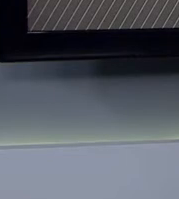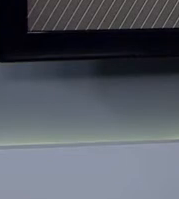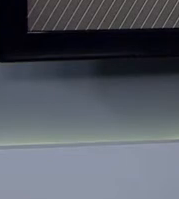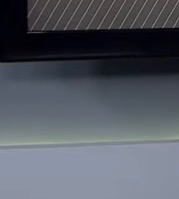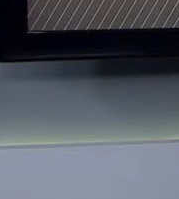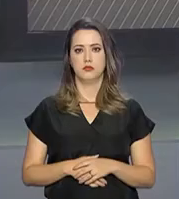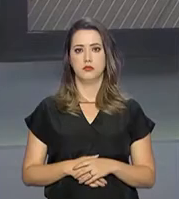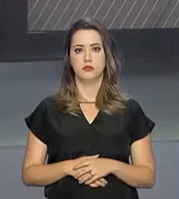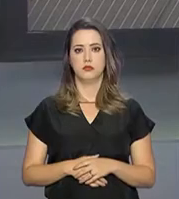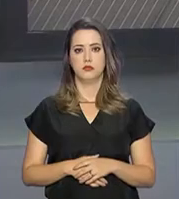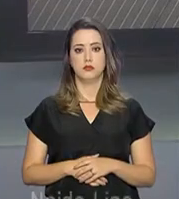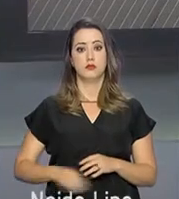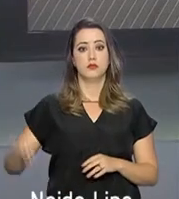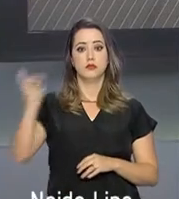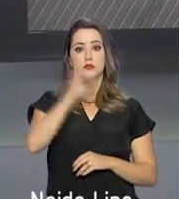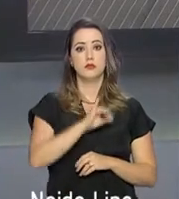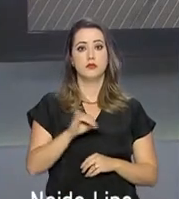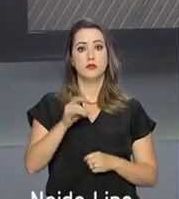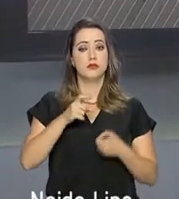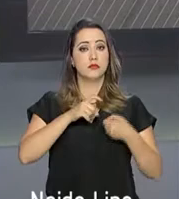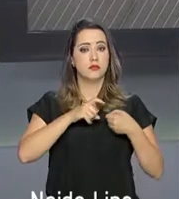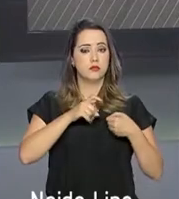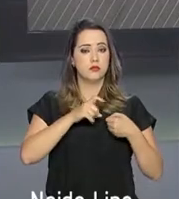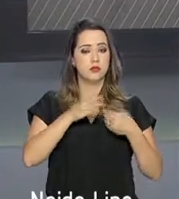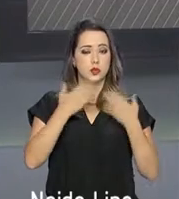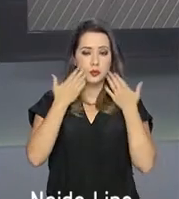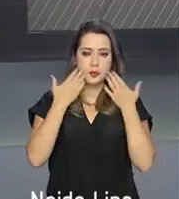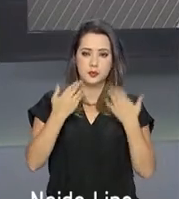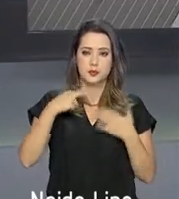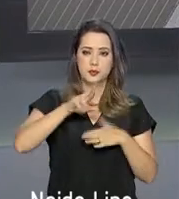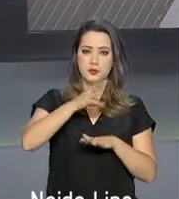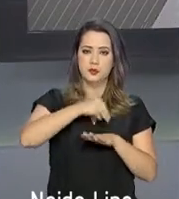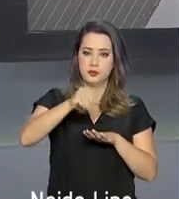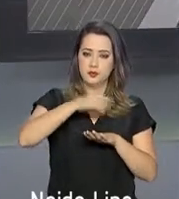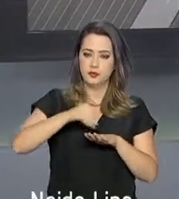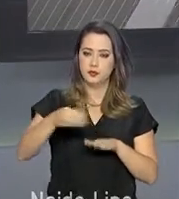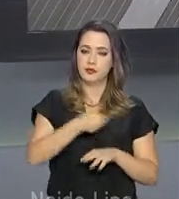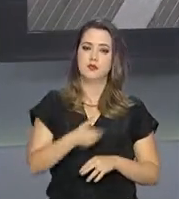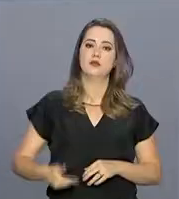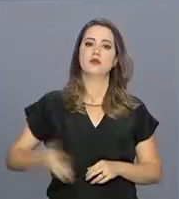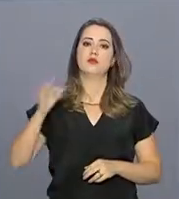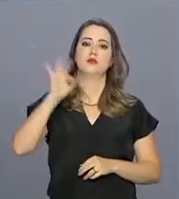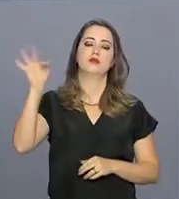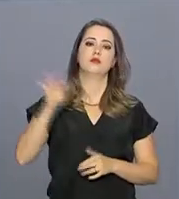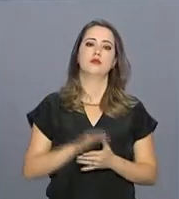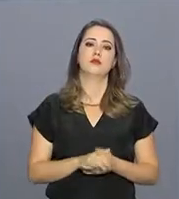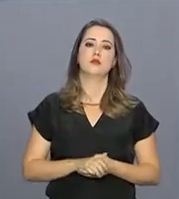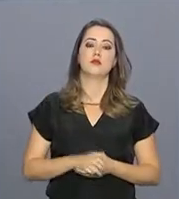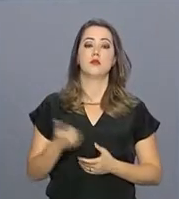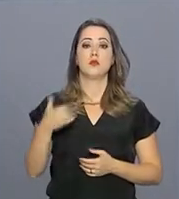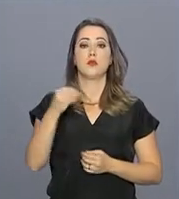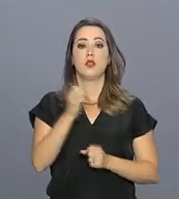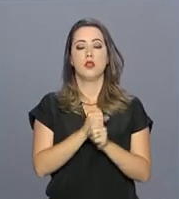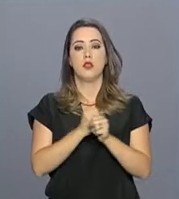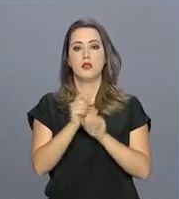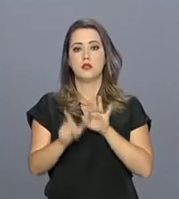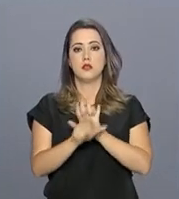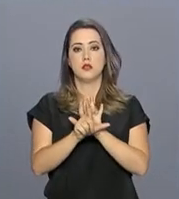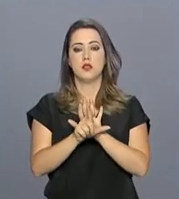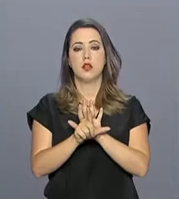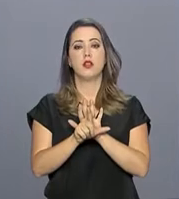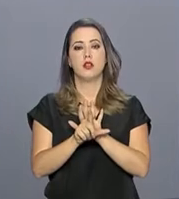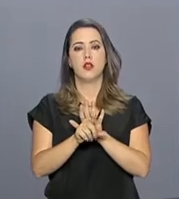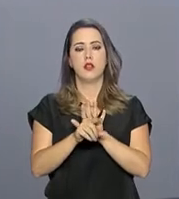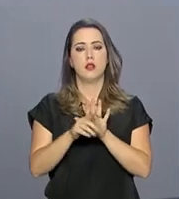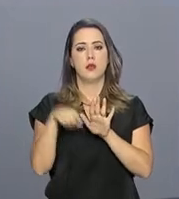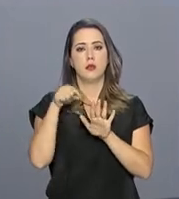o la de volta com o repórter nbr e as notícias do governo federal com dez anos da lei seca o